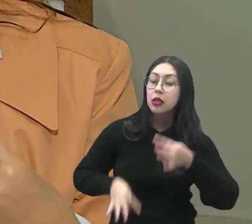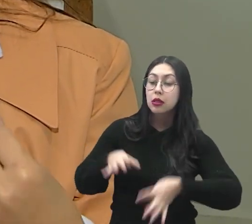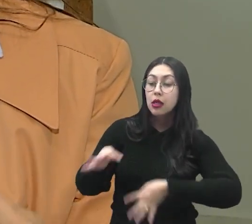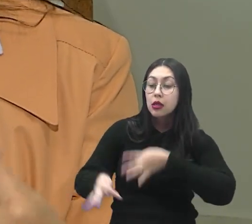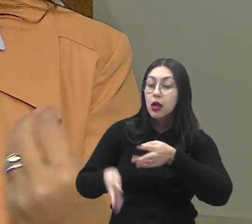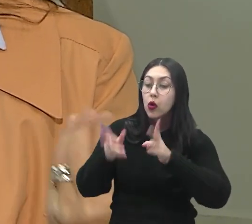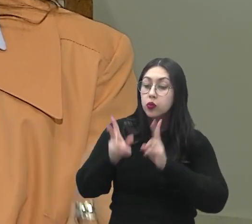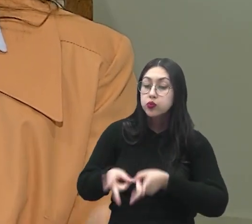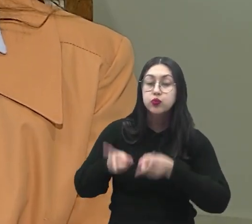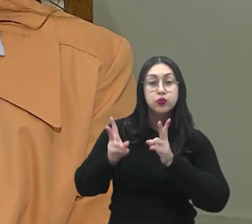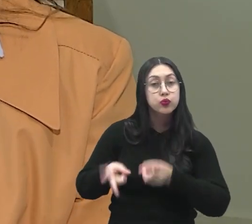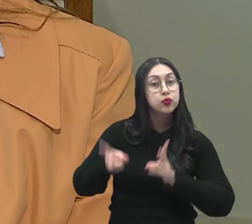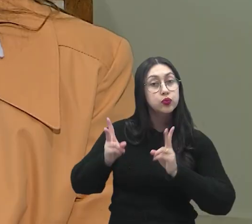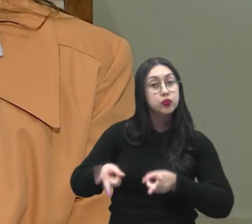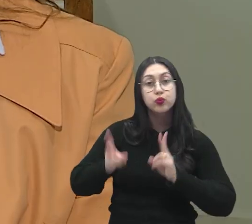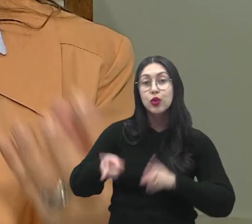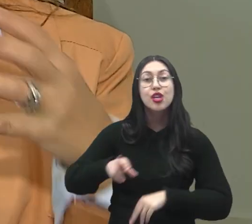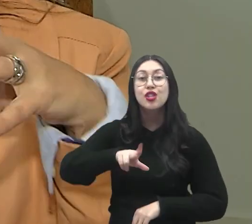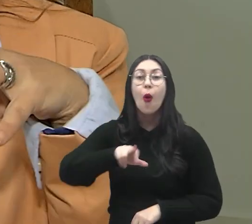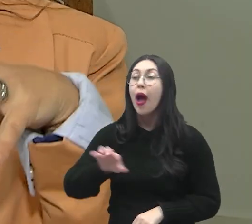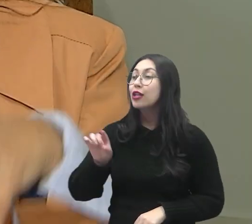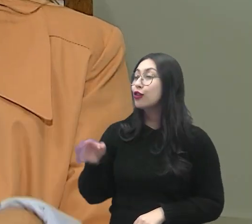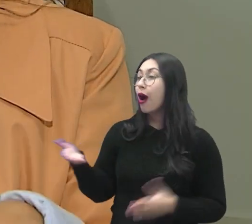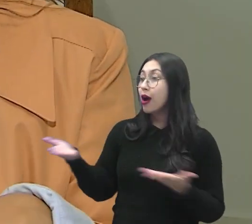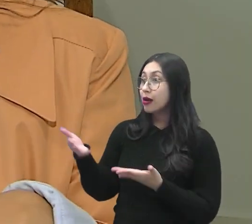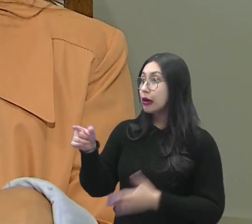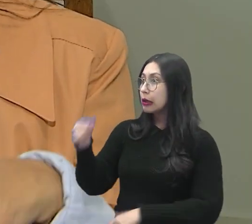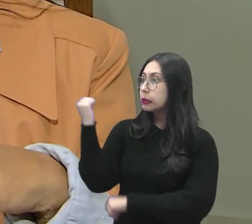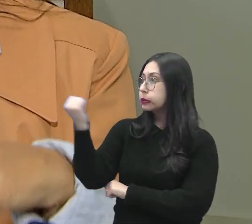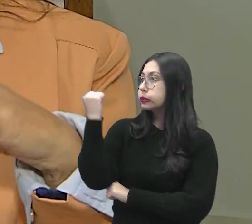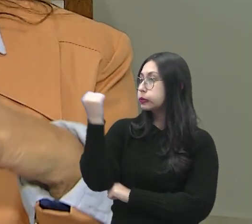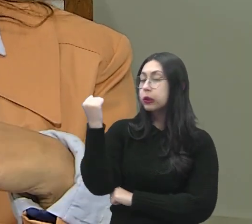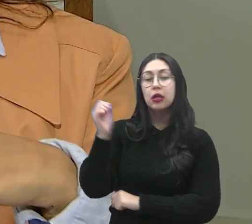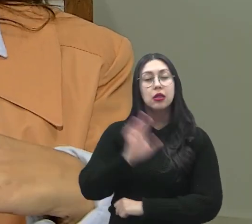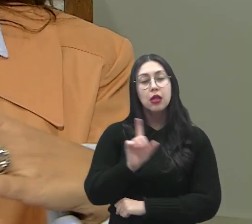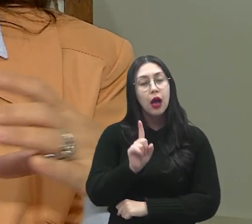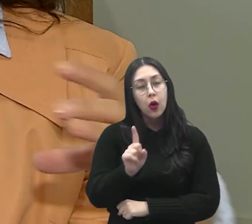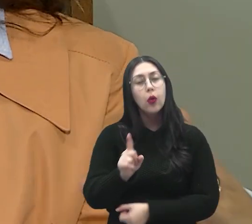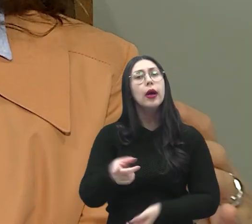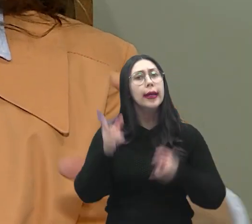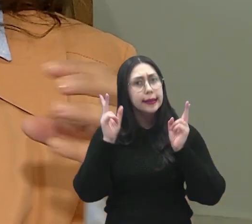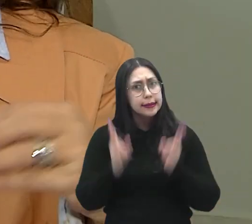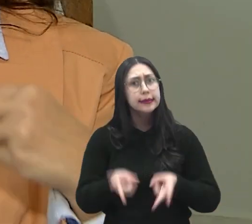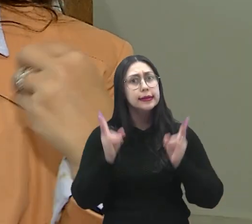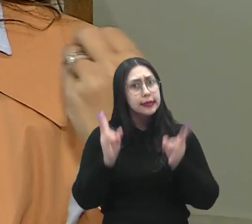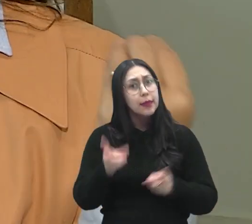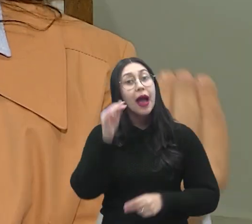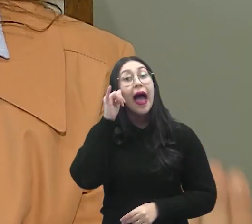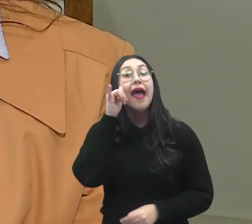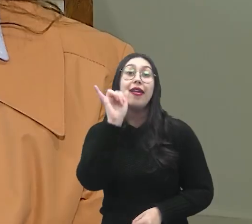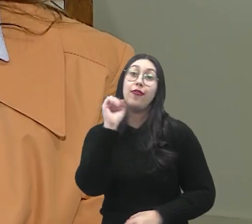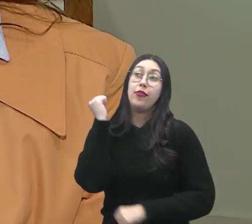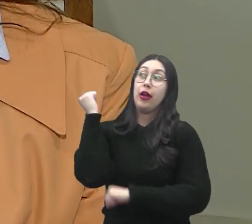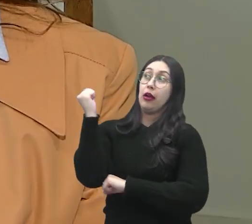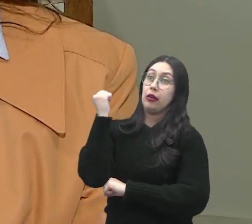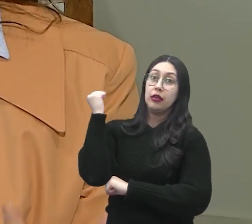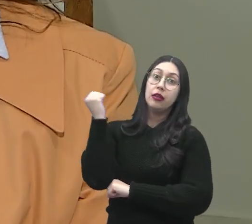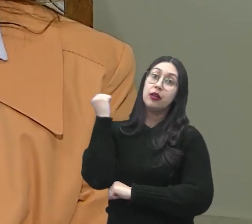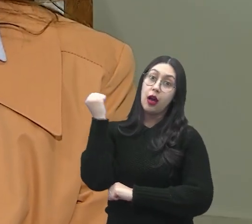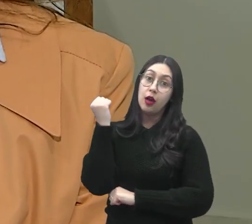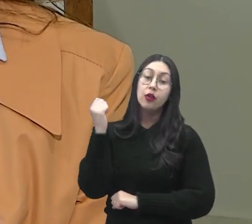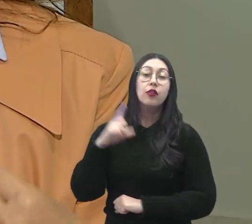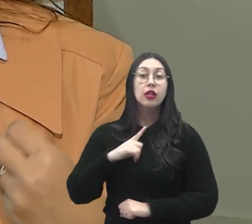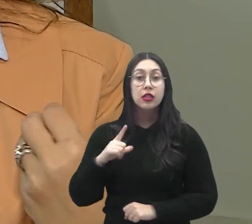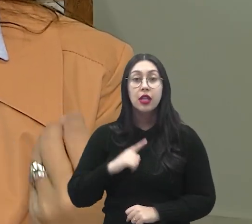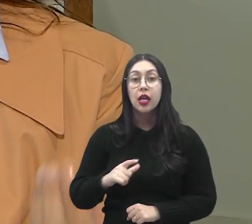precisa tratar de forma contínua. Não tratar só a crise, e sim fazer tratamento contínuo para você não ter crises, né? Que